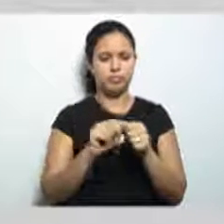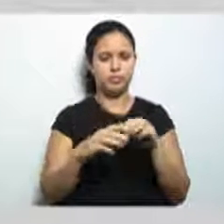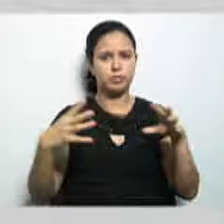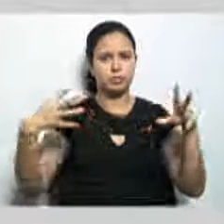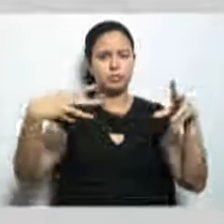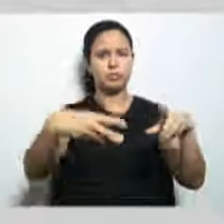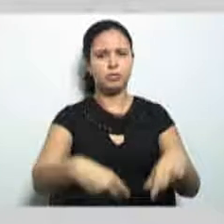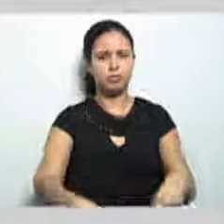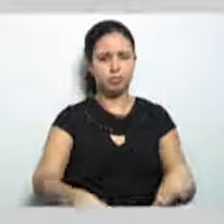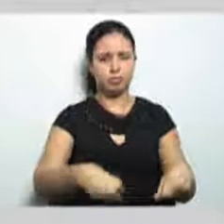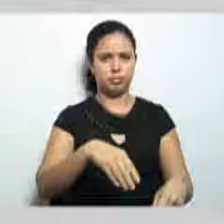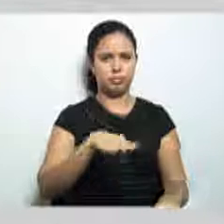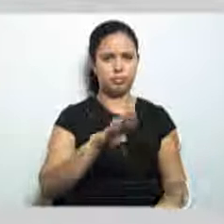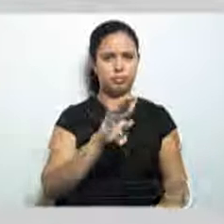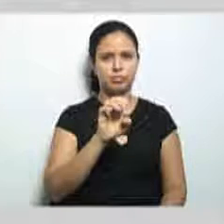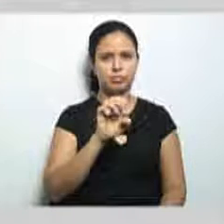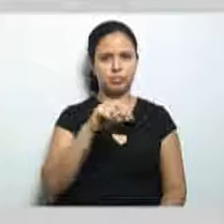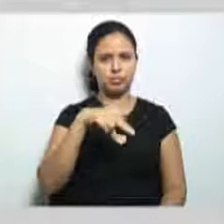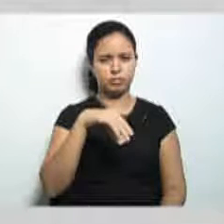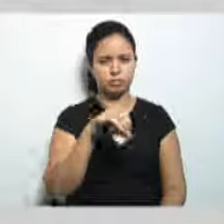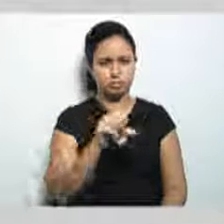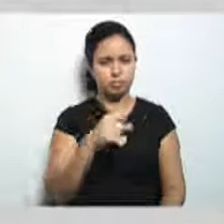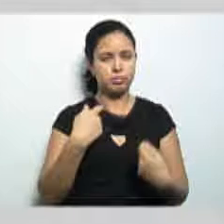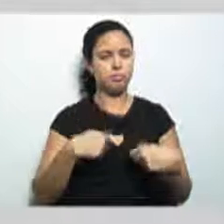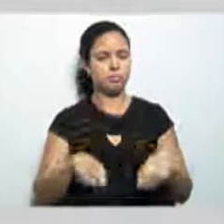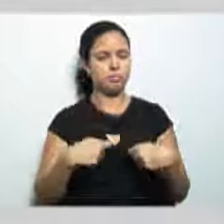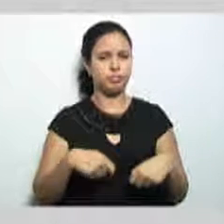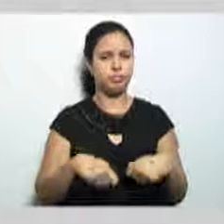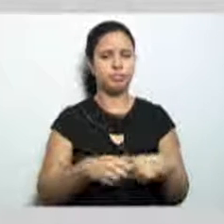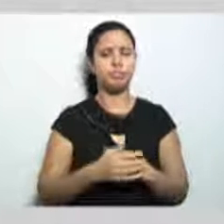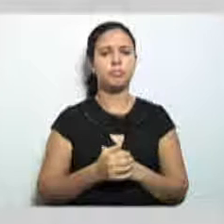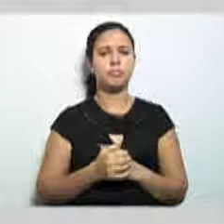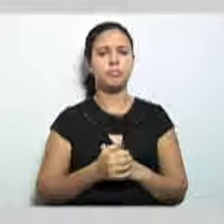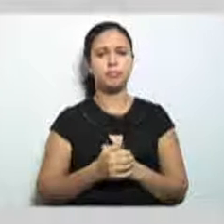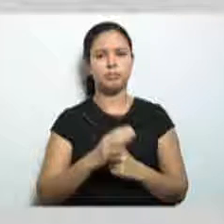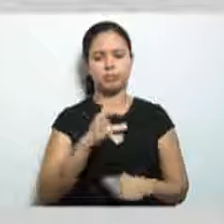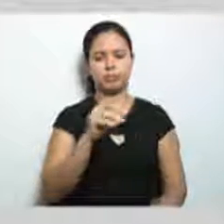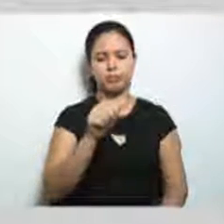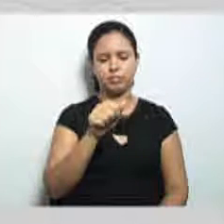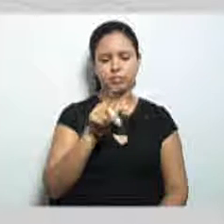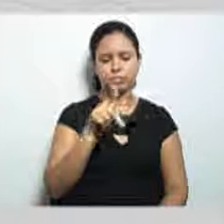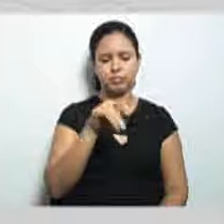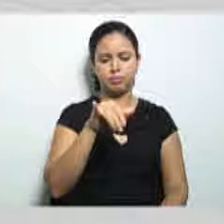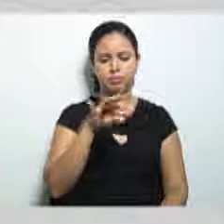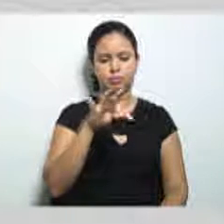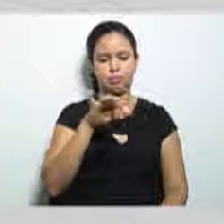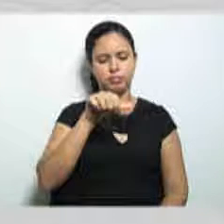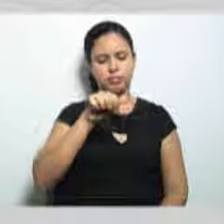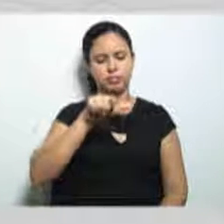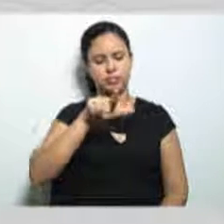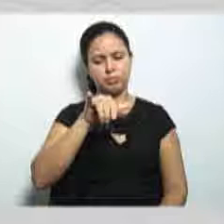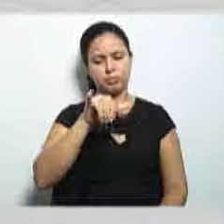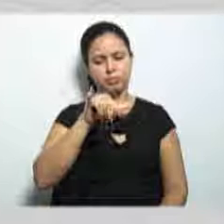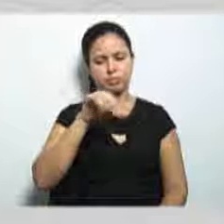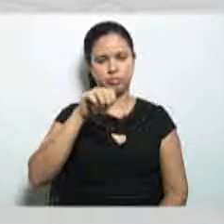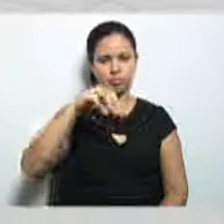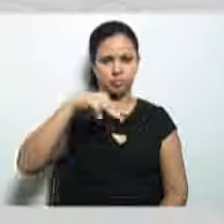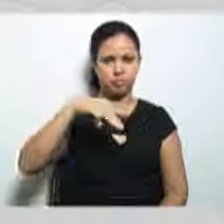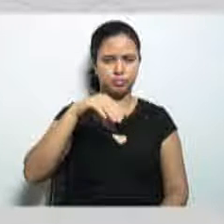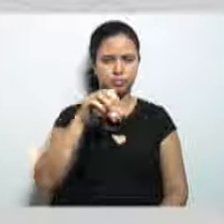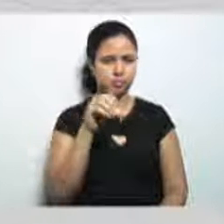obra escrava para produzir esses bens. No capitalismo, o homem vende o quê? A sua força de